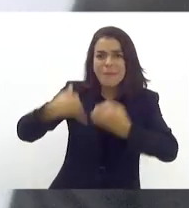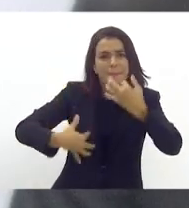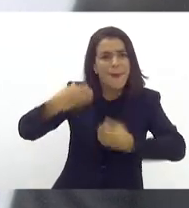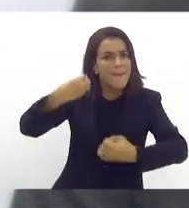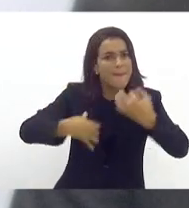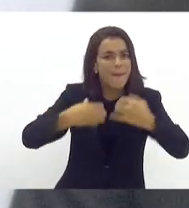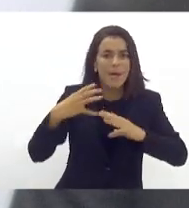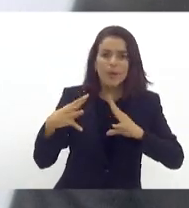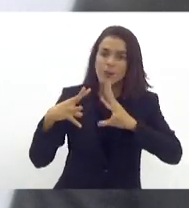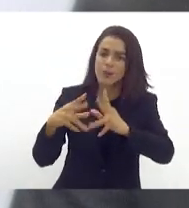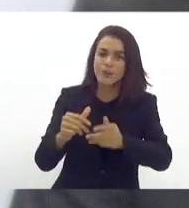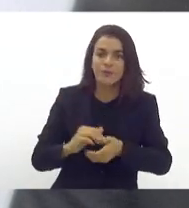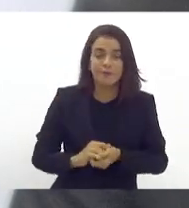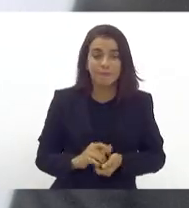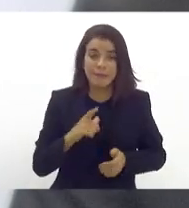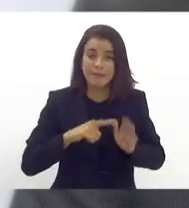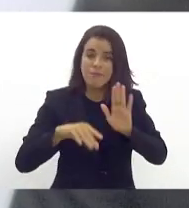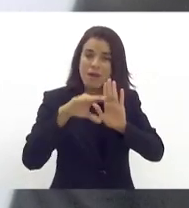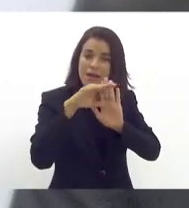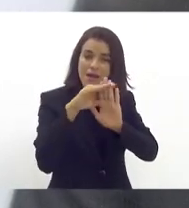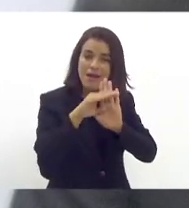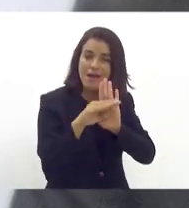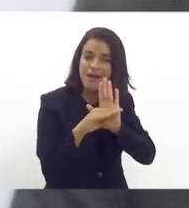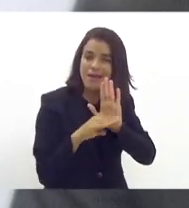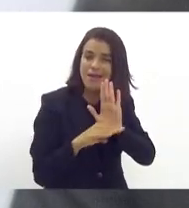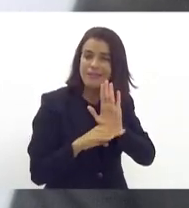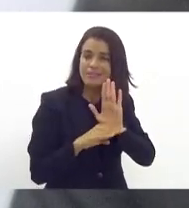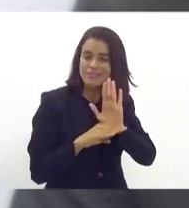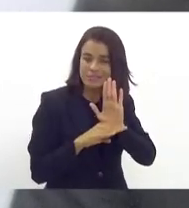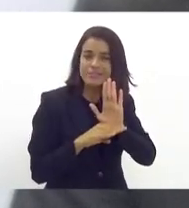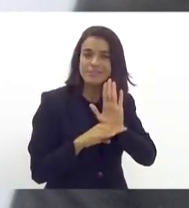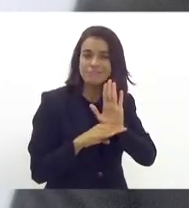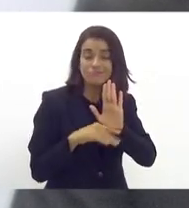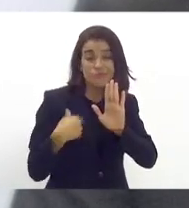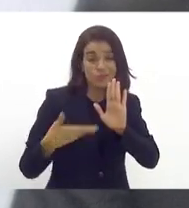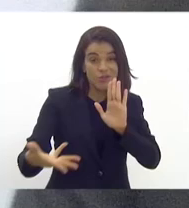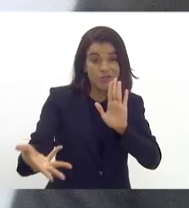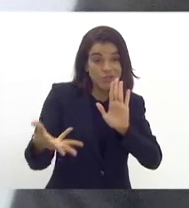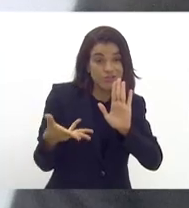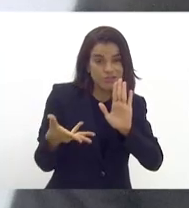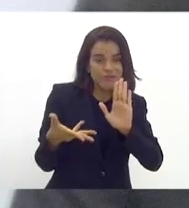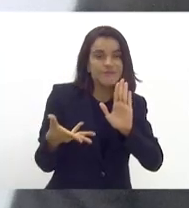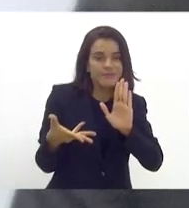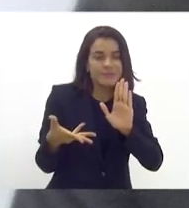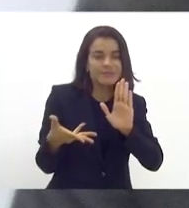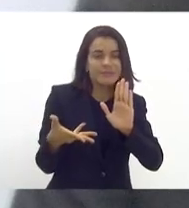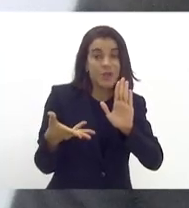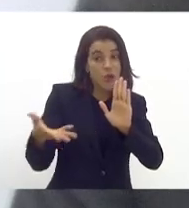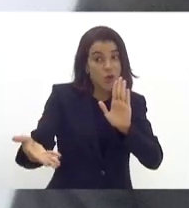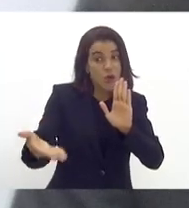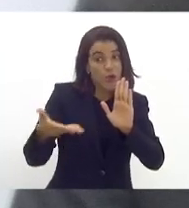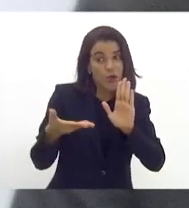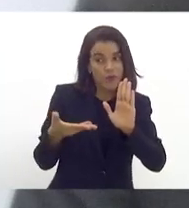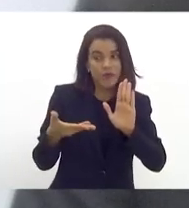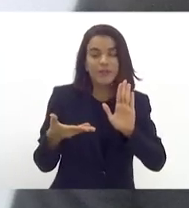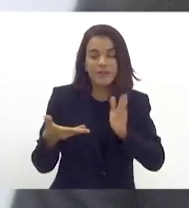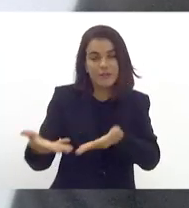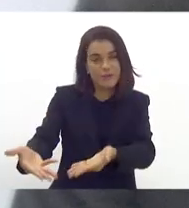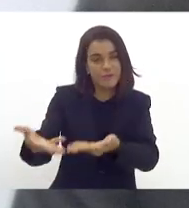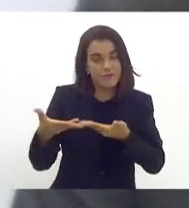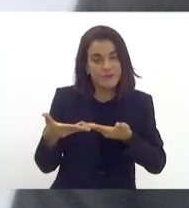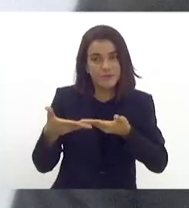uma vez nós temos aqui a lista eu tenho a lista de nós convidamos convidamos